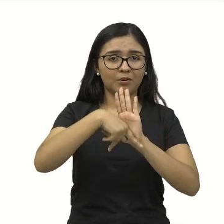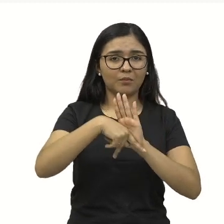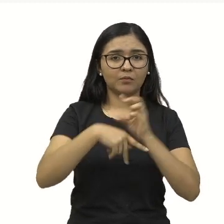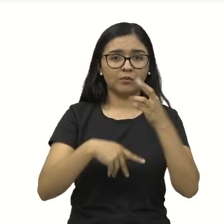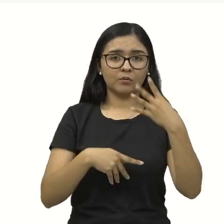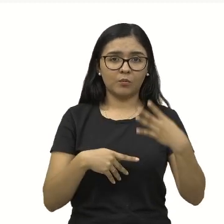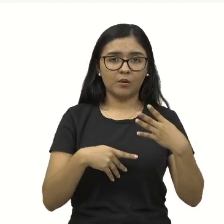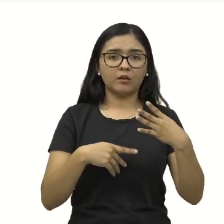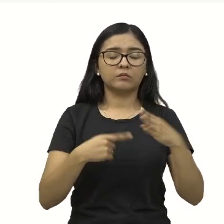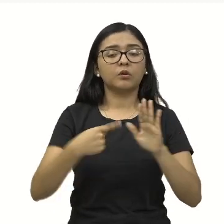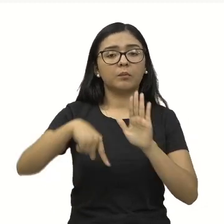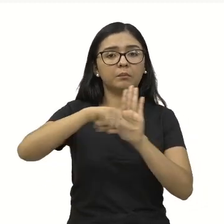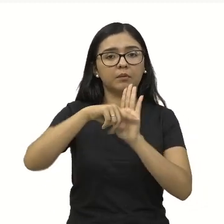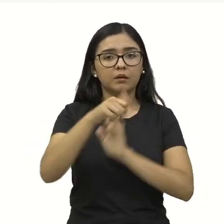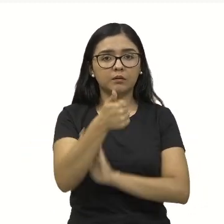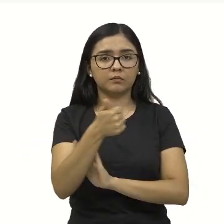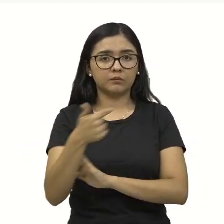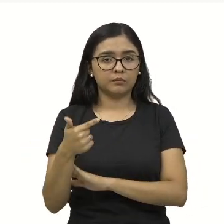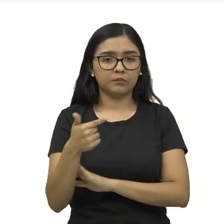ficar menos 12.